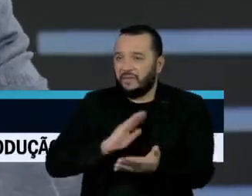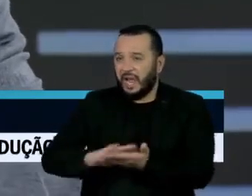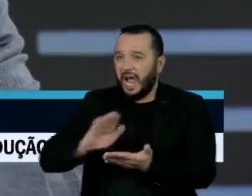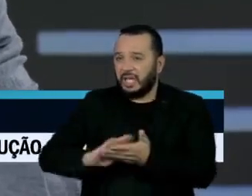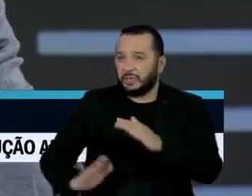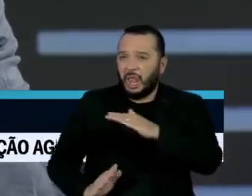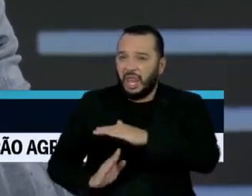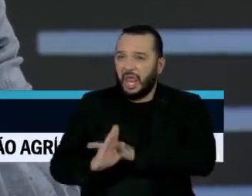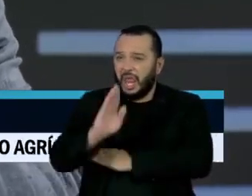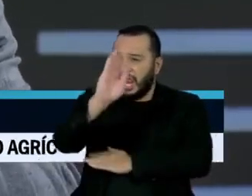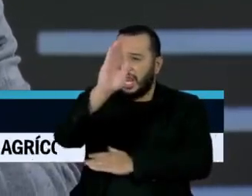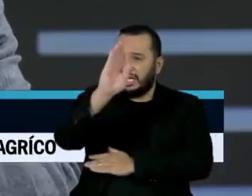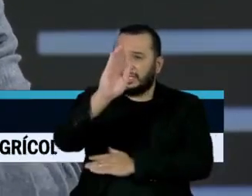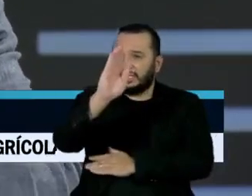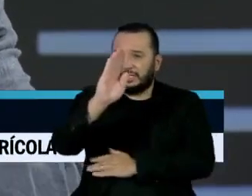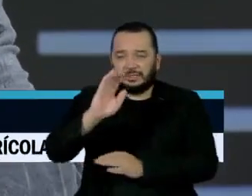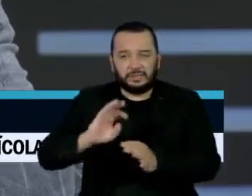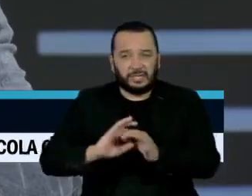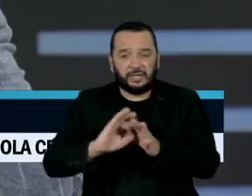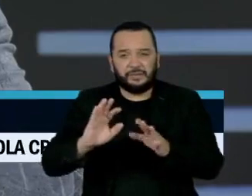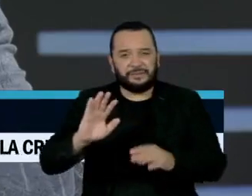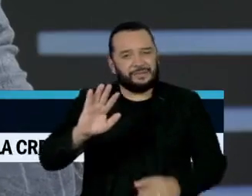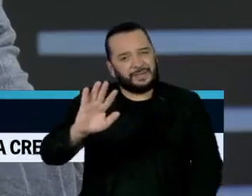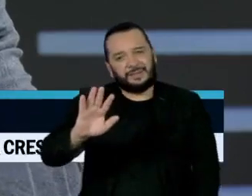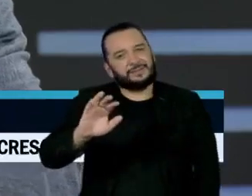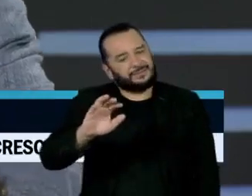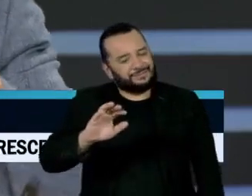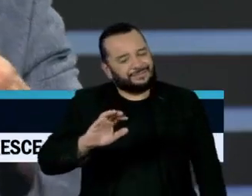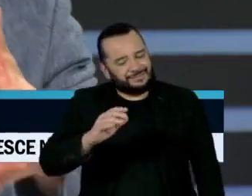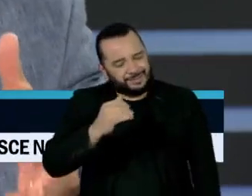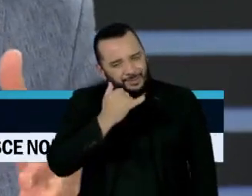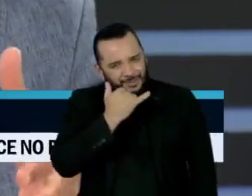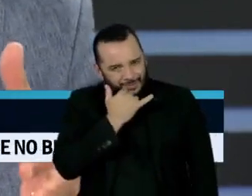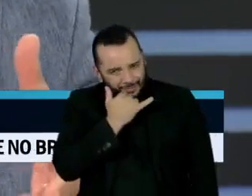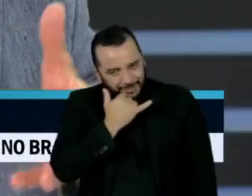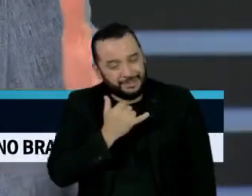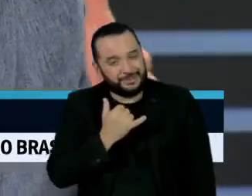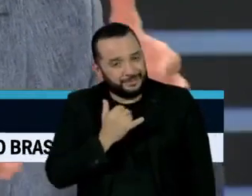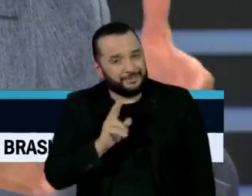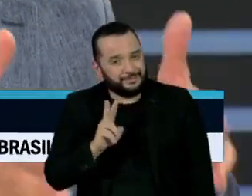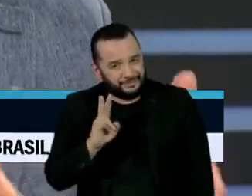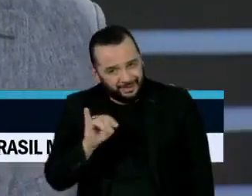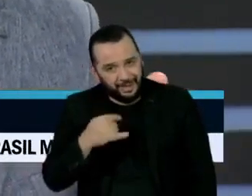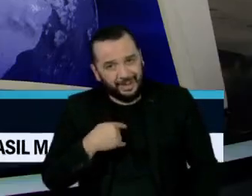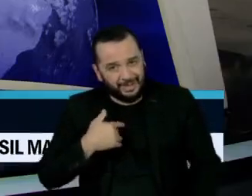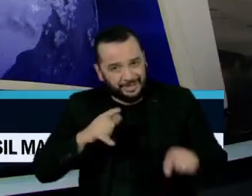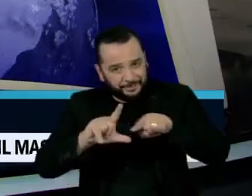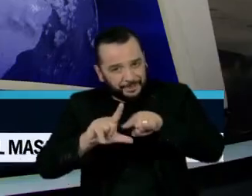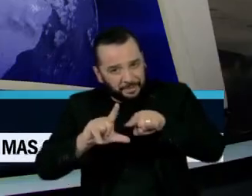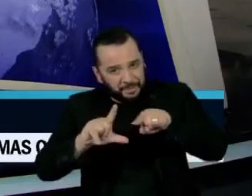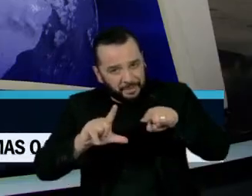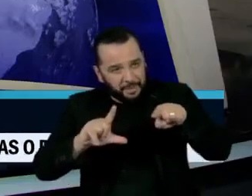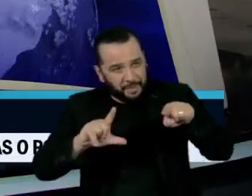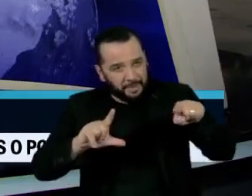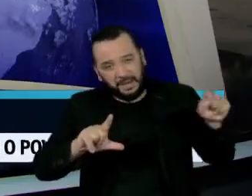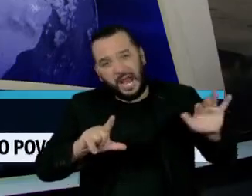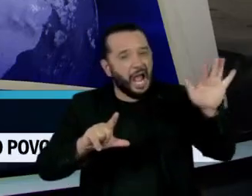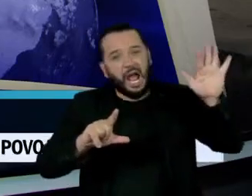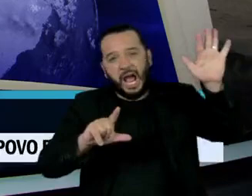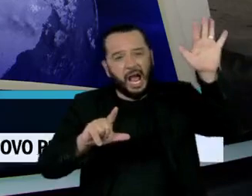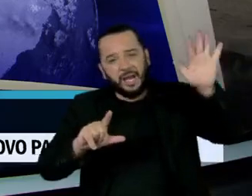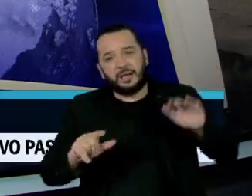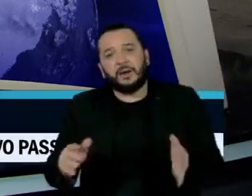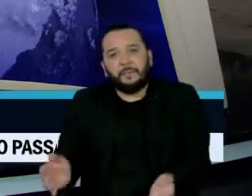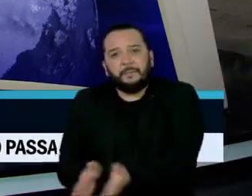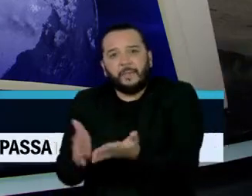uma política fiscal irresponsável, porque isso gera inflação, corrói o poder aquisitivo, sobretudo dos